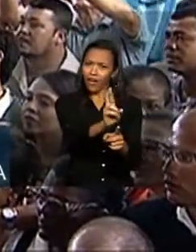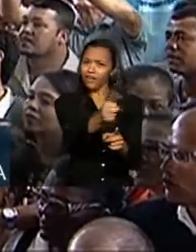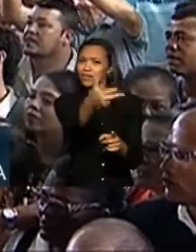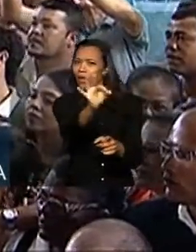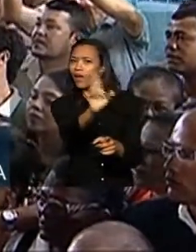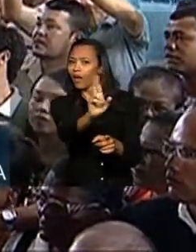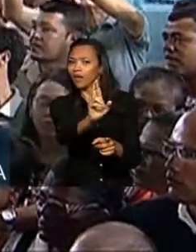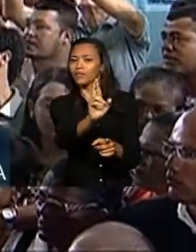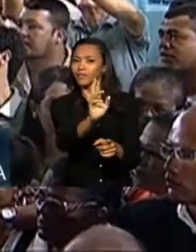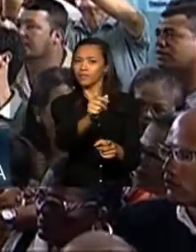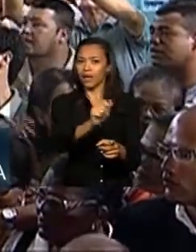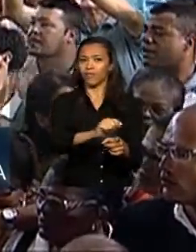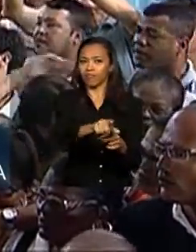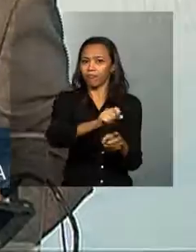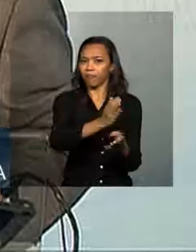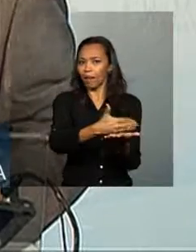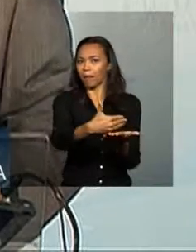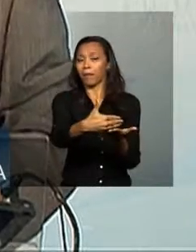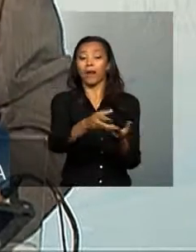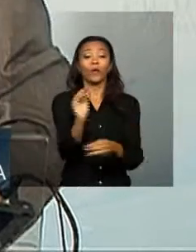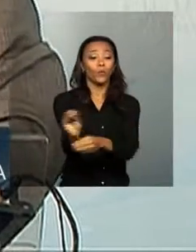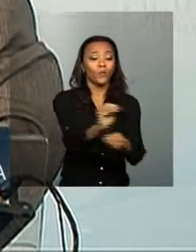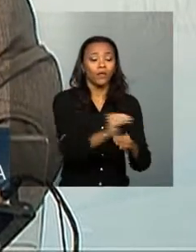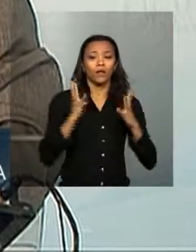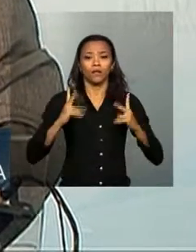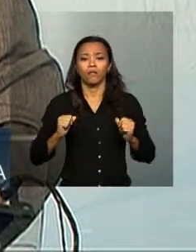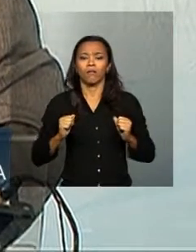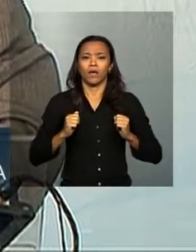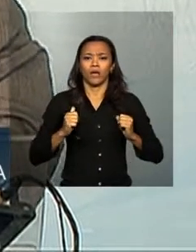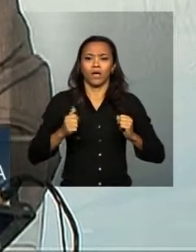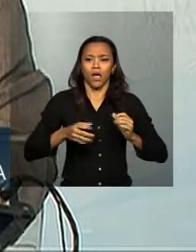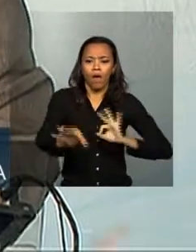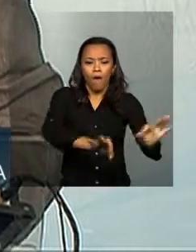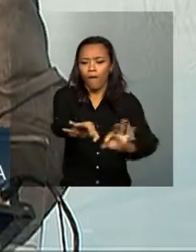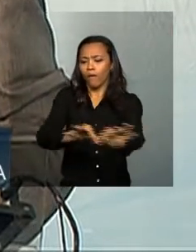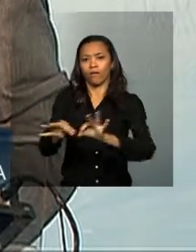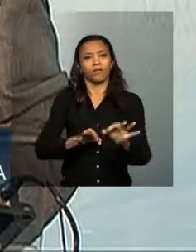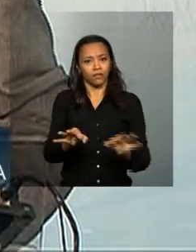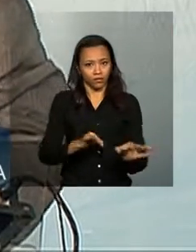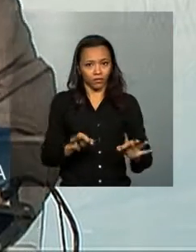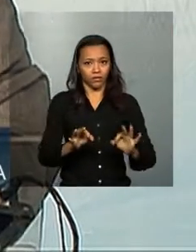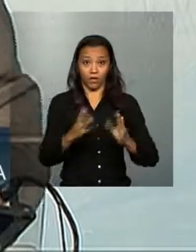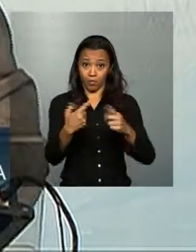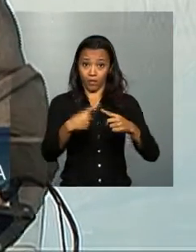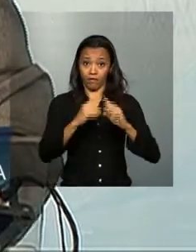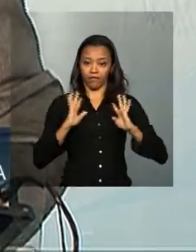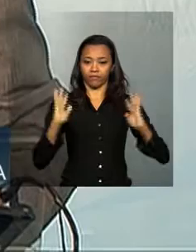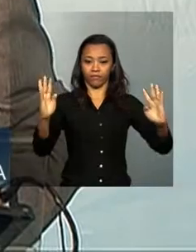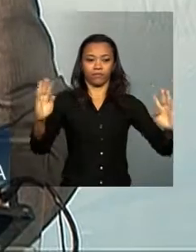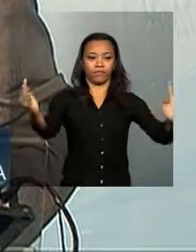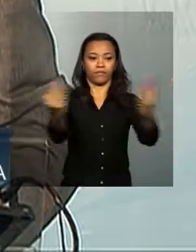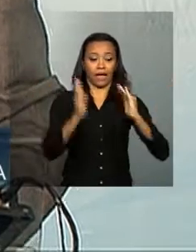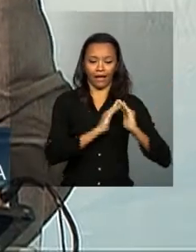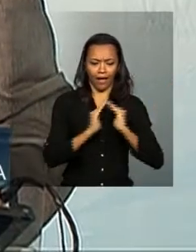R$10? Dá, não dá? Para poder ajudar a cuidar do condomínio, a pintar as casas, a